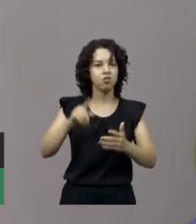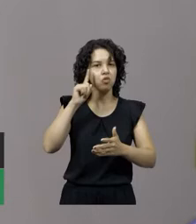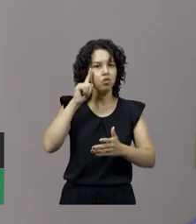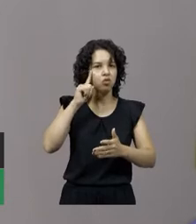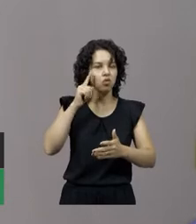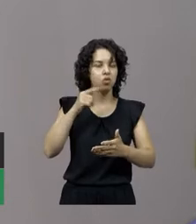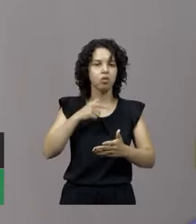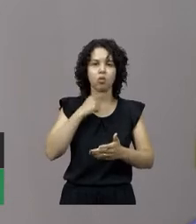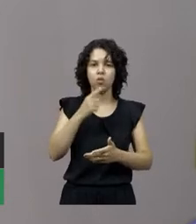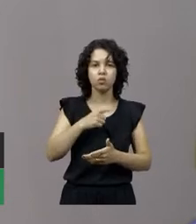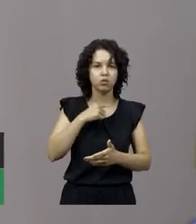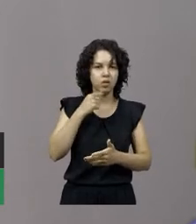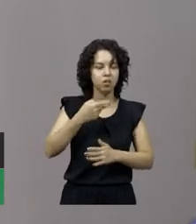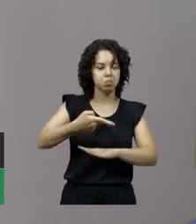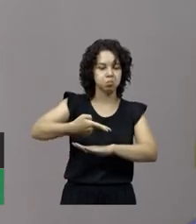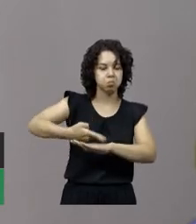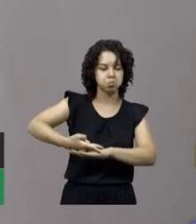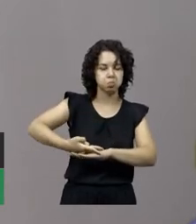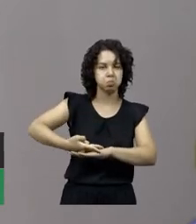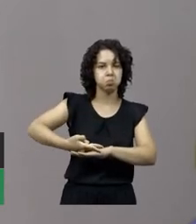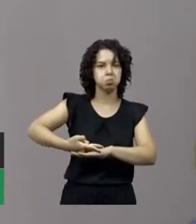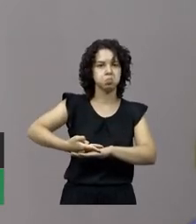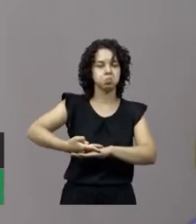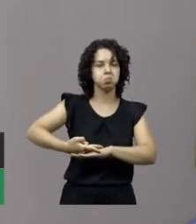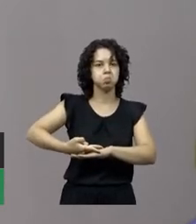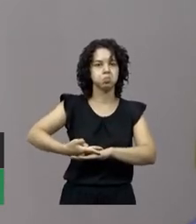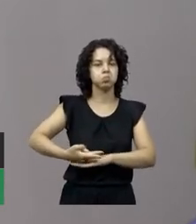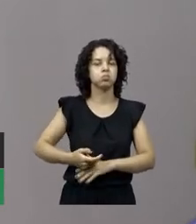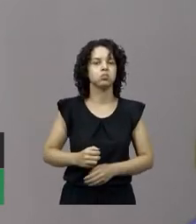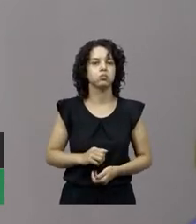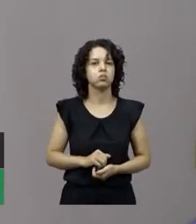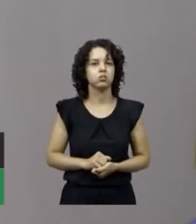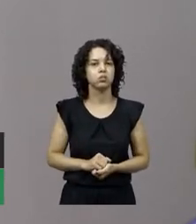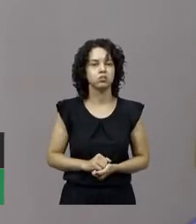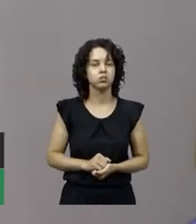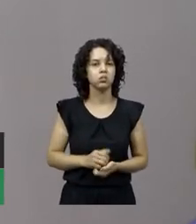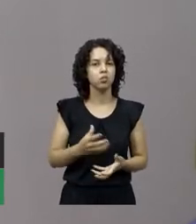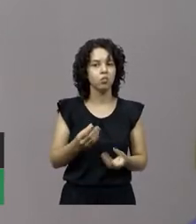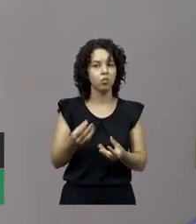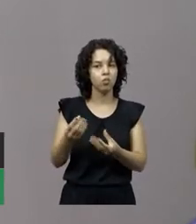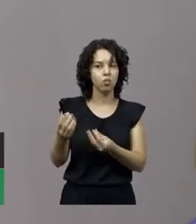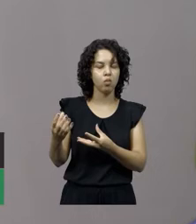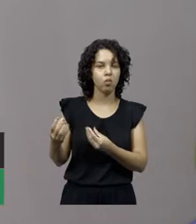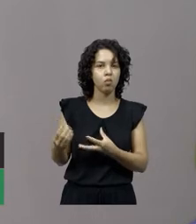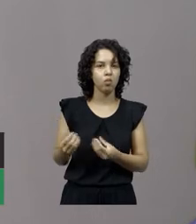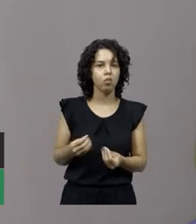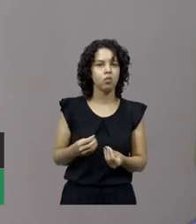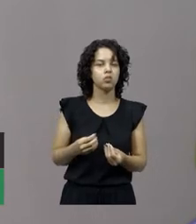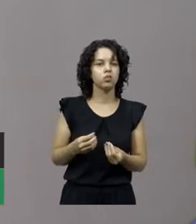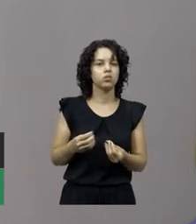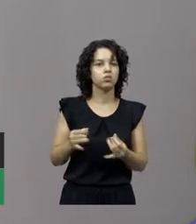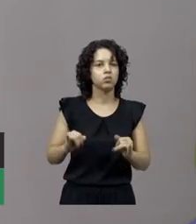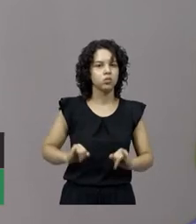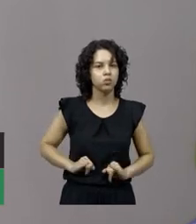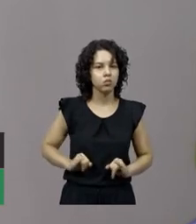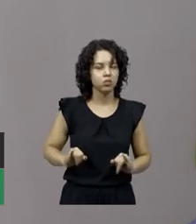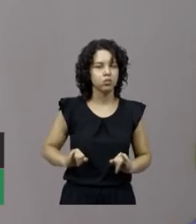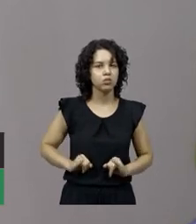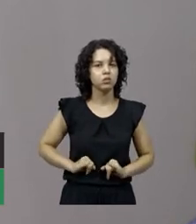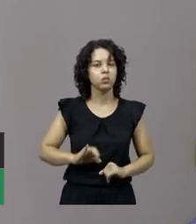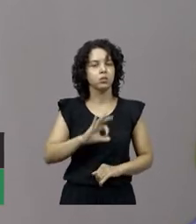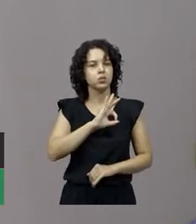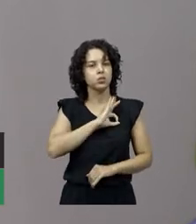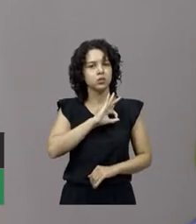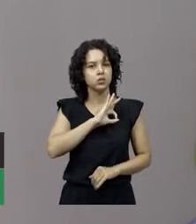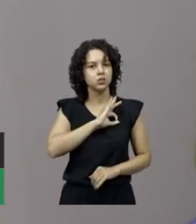Pelos aqueles que tombaram nos combates do dia a dia da criminalidade, pelos soldados da Polícia Militar, pelos